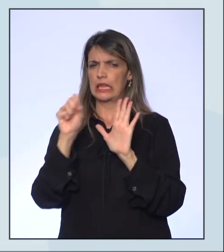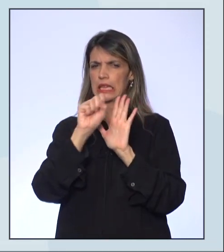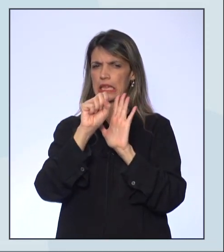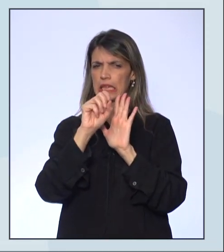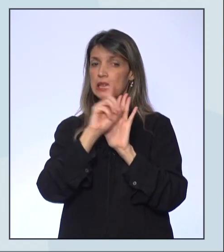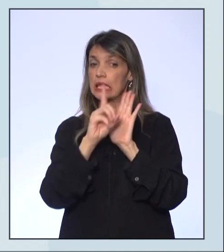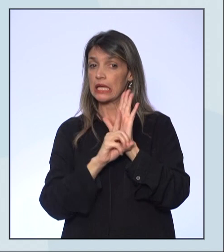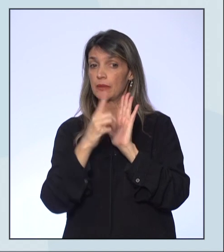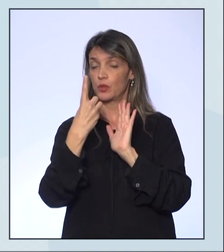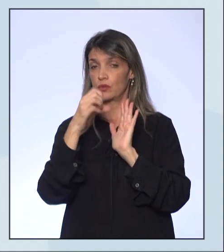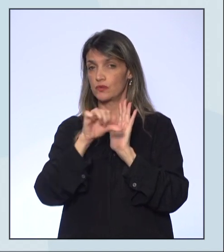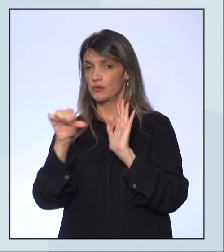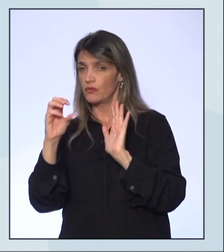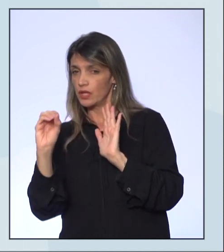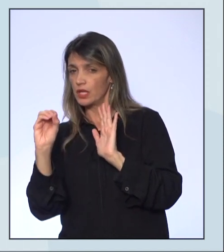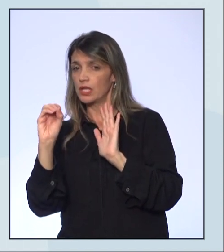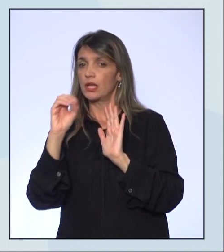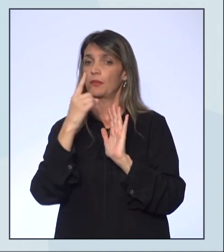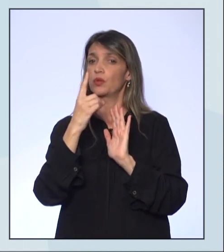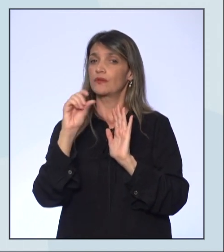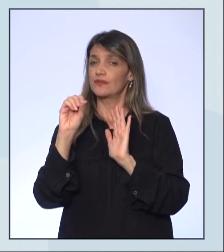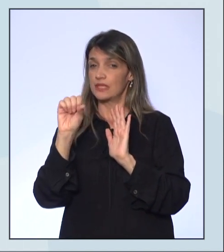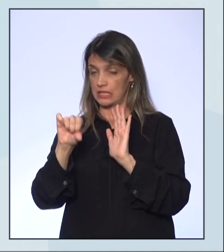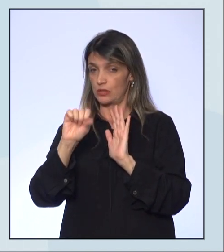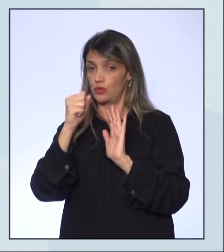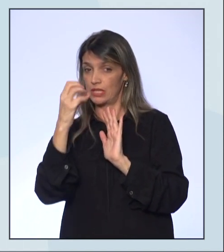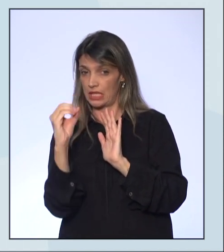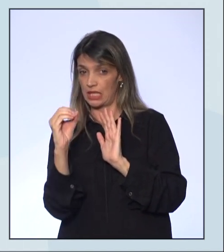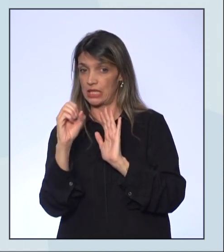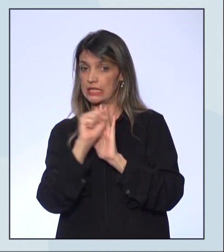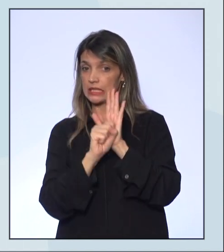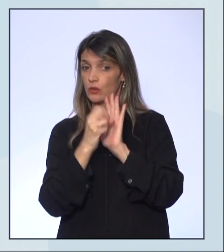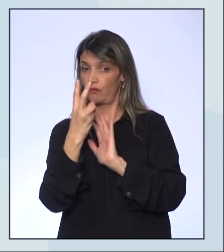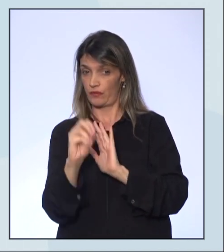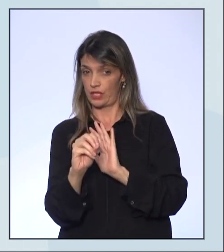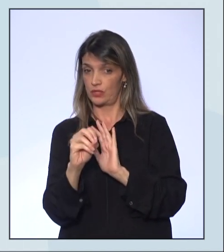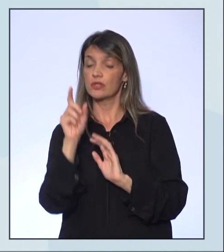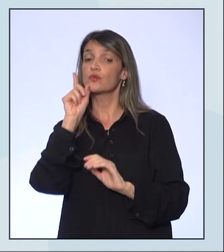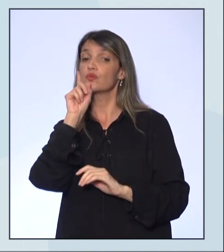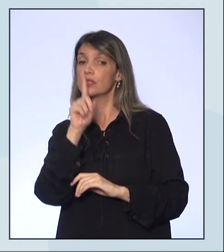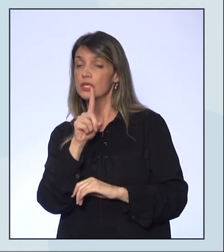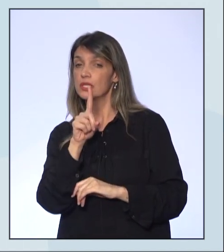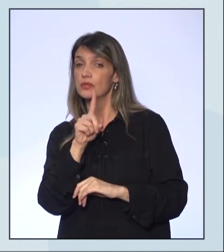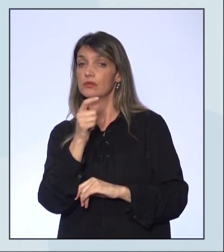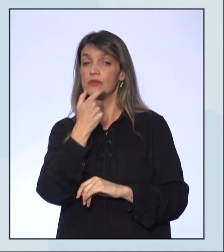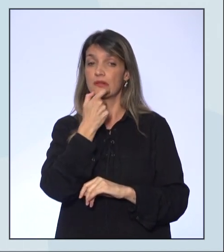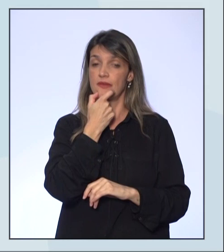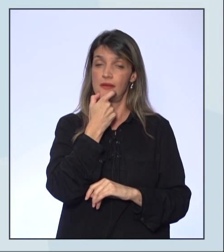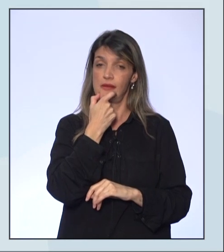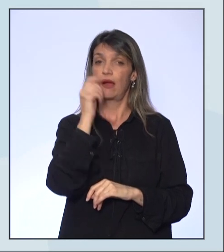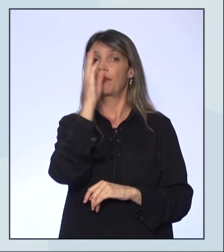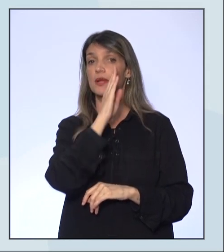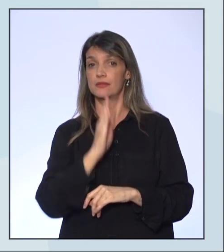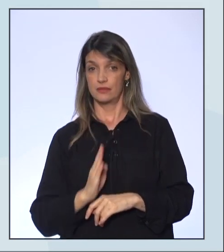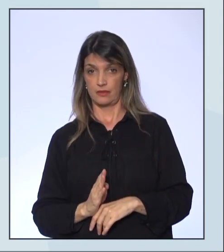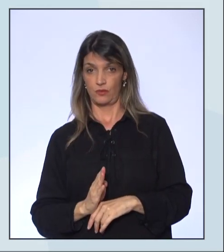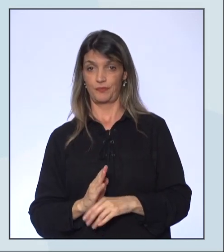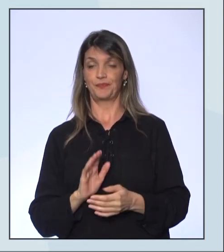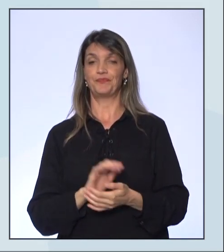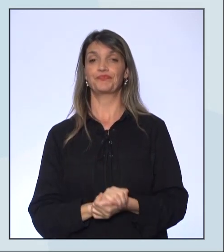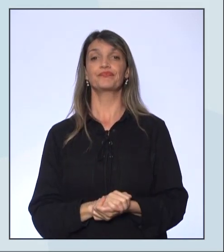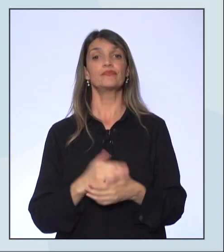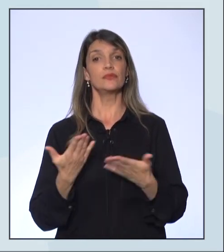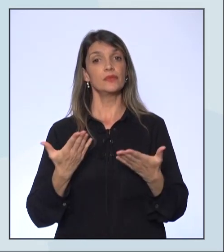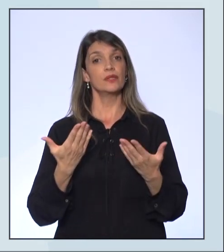e 1990 no século XX, dos seguintes países: Estados Unidos da América, Inglaterra e Brasil. Então, vai ficar